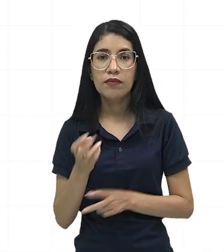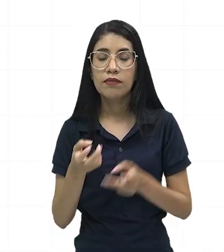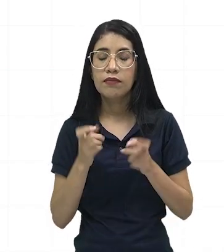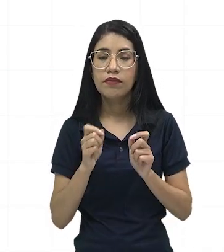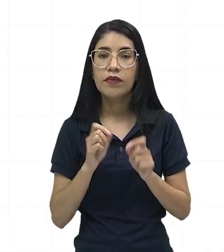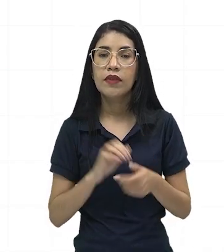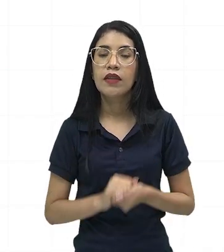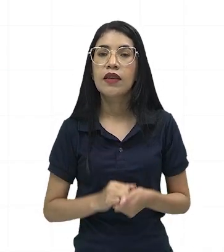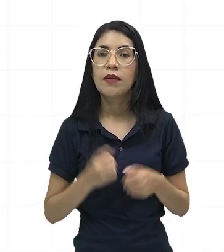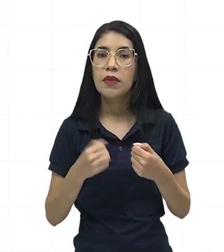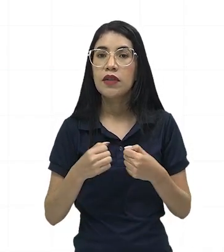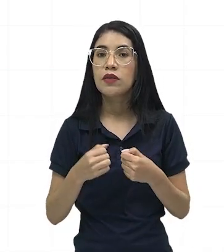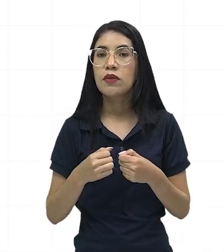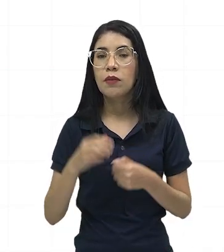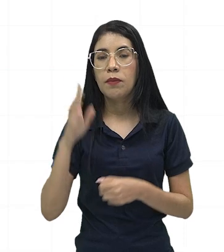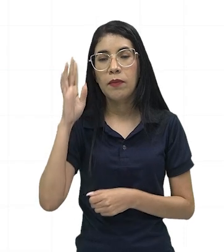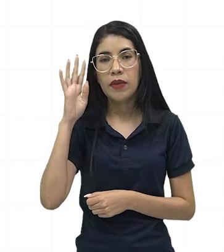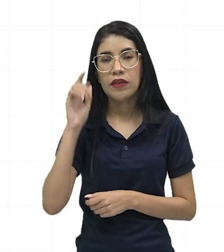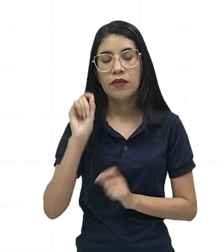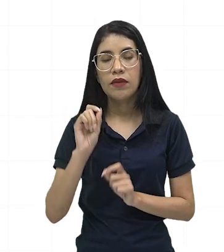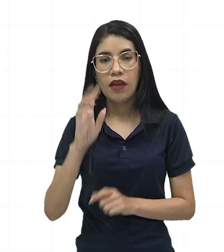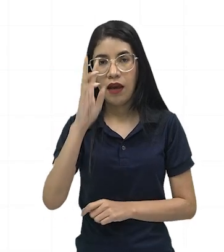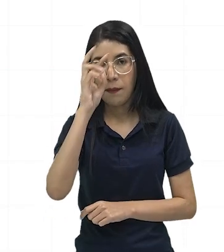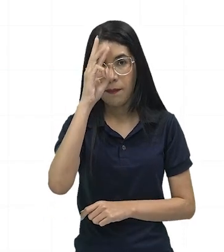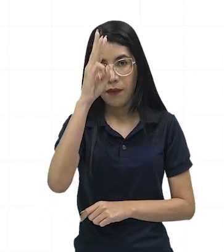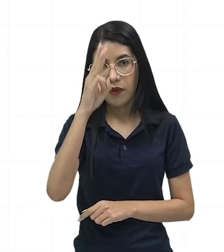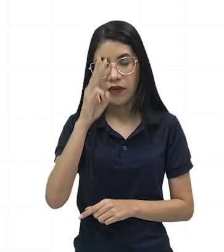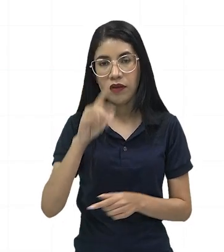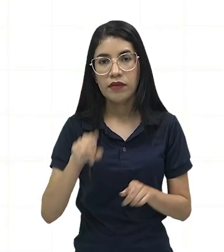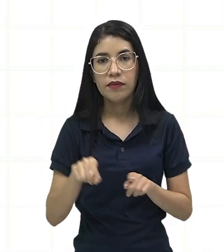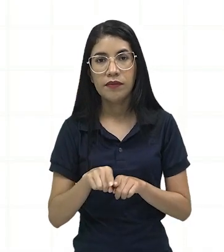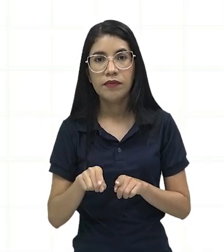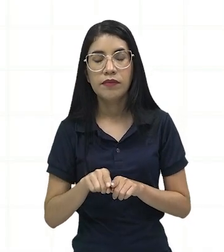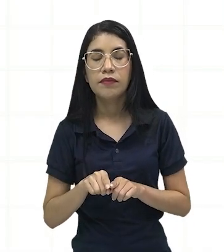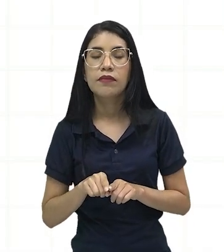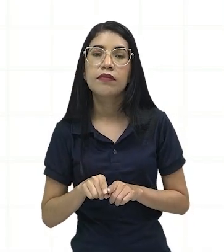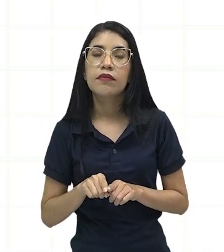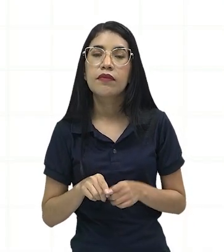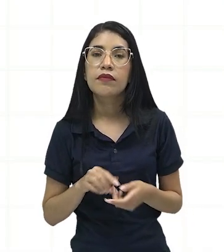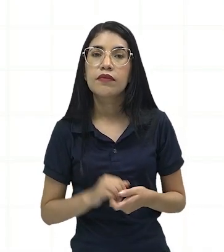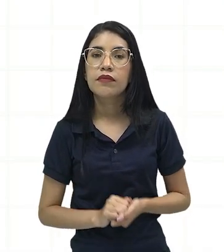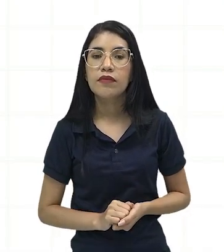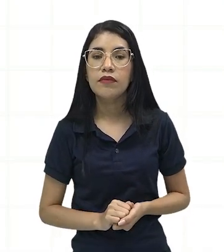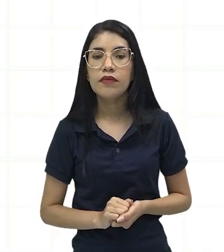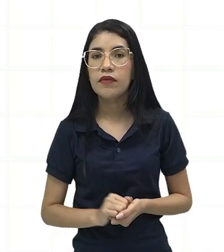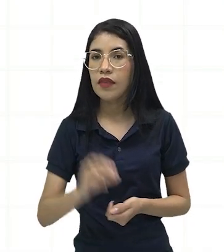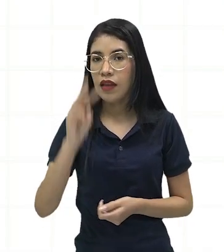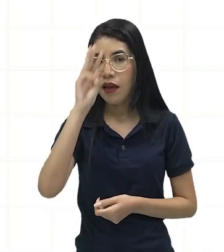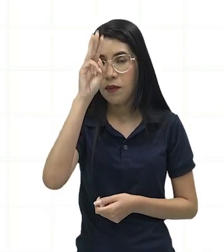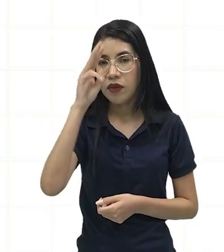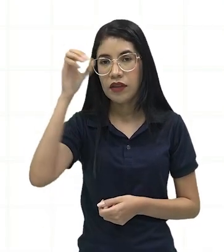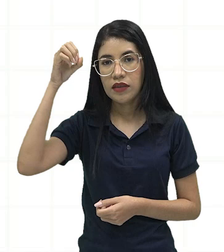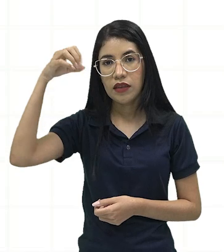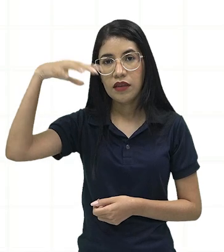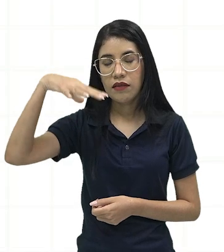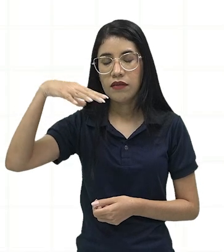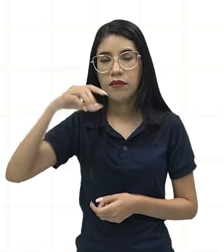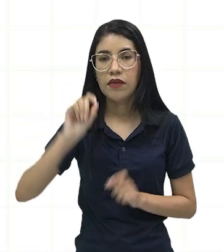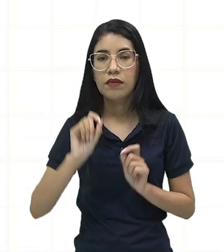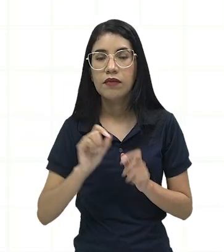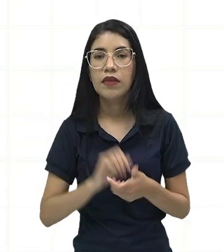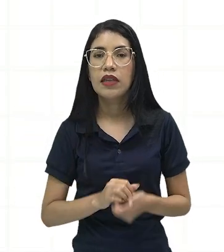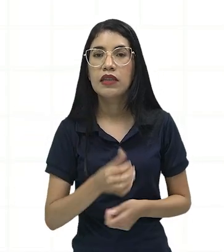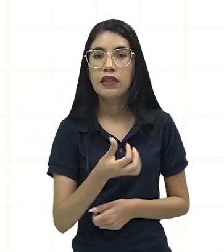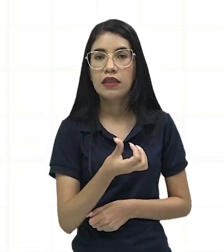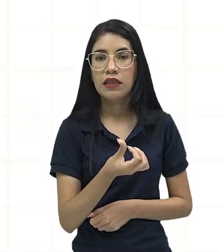preciso pensar na potência, tá? A gente tá vendo aí que existe a potência dessa lâmpada, que é